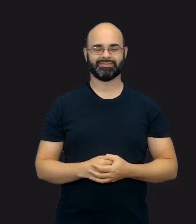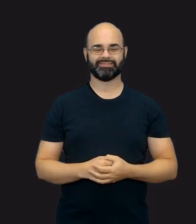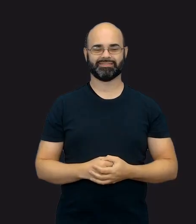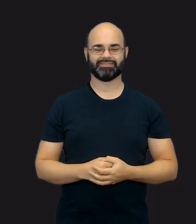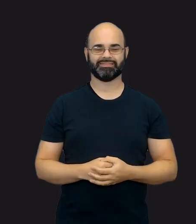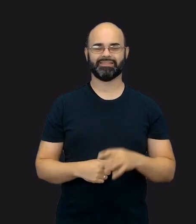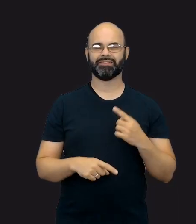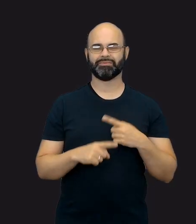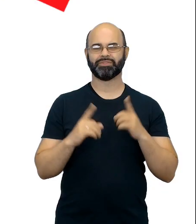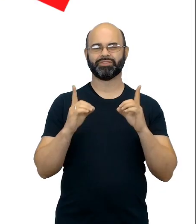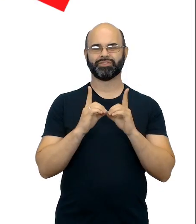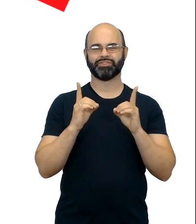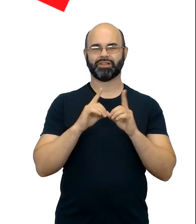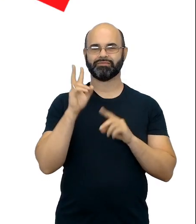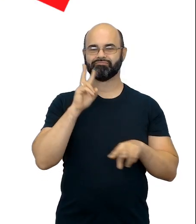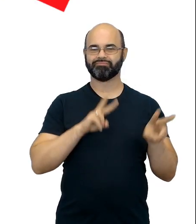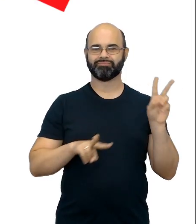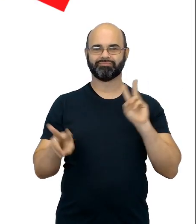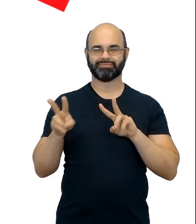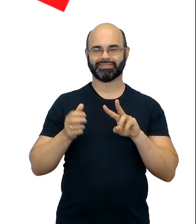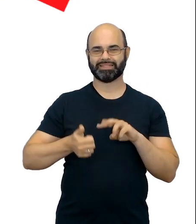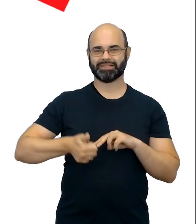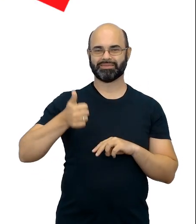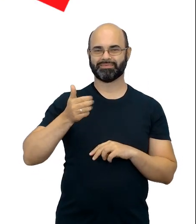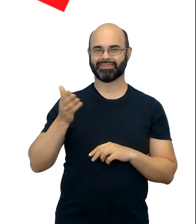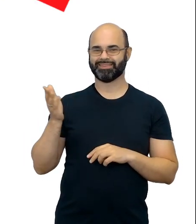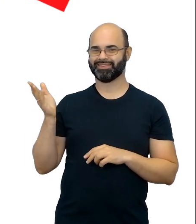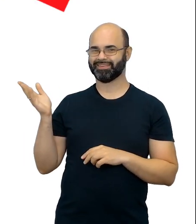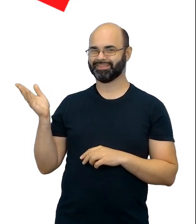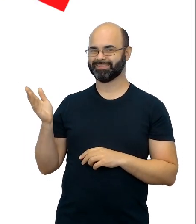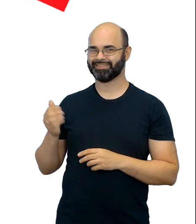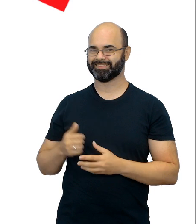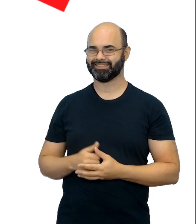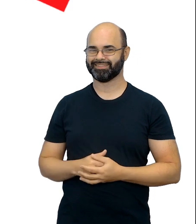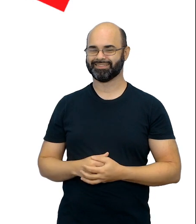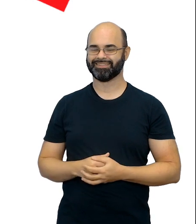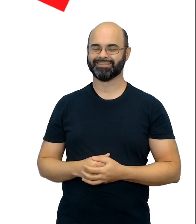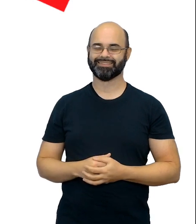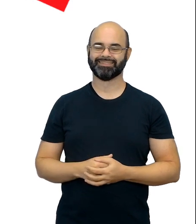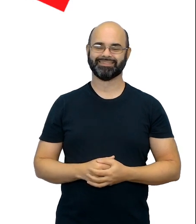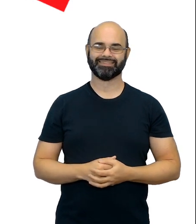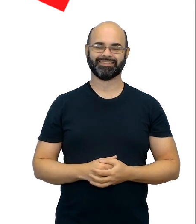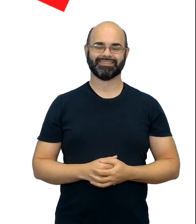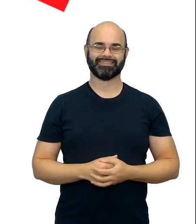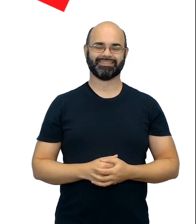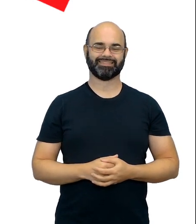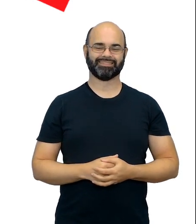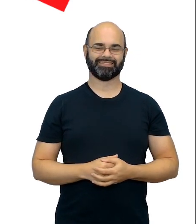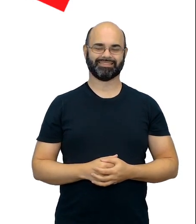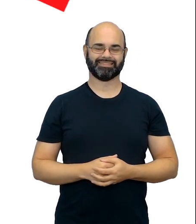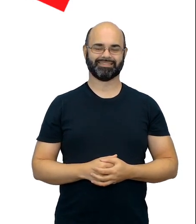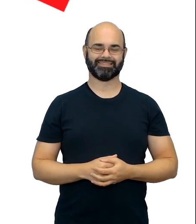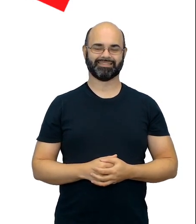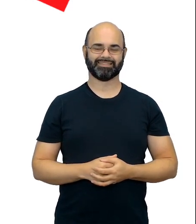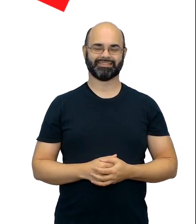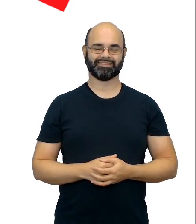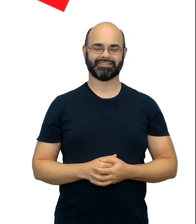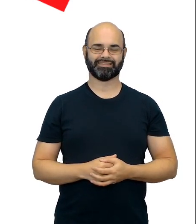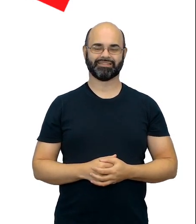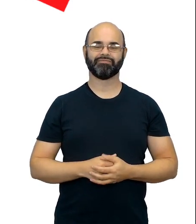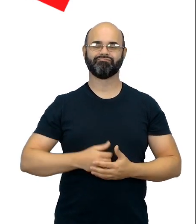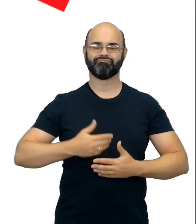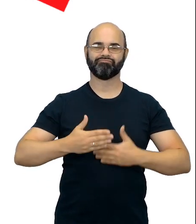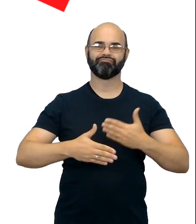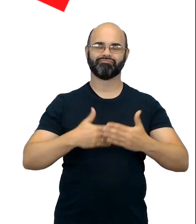mais didático, né, essa dinâmica, e nós podemos, então, aqui caminhar de maneira mais adequada. Então, estamos